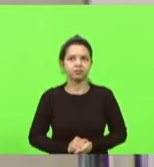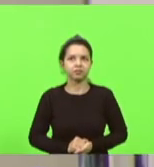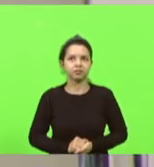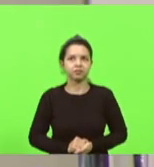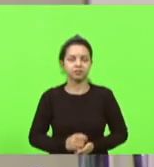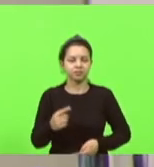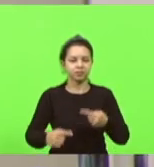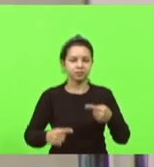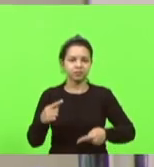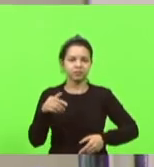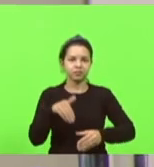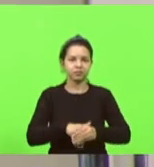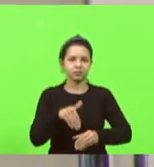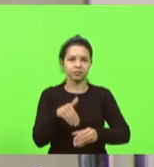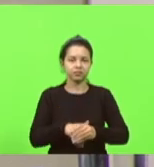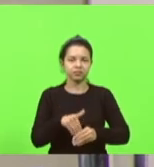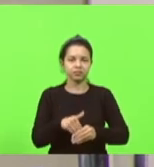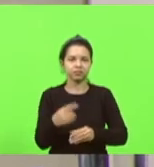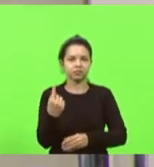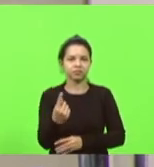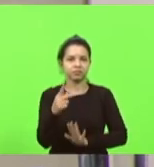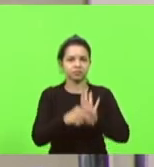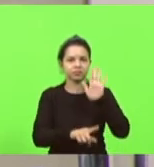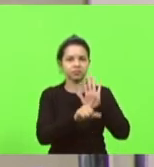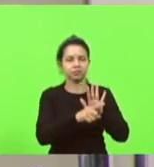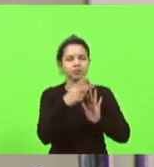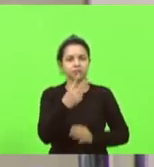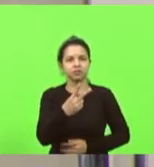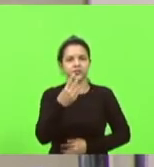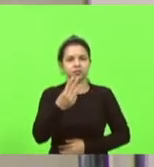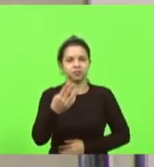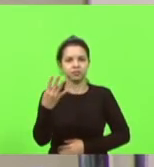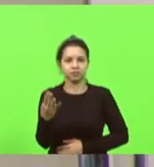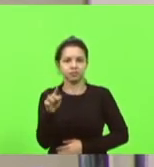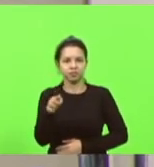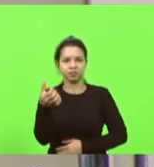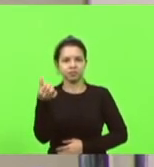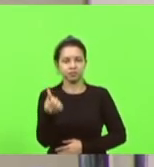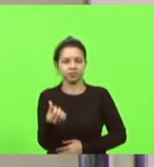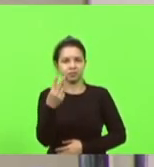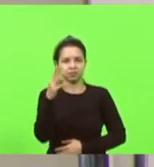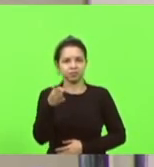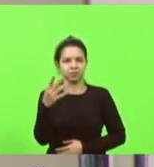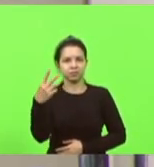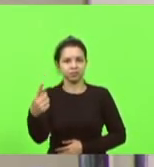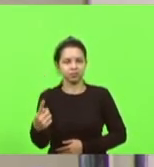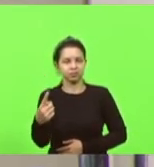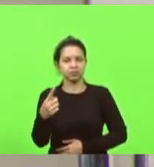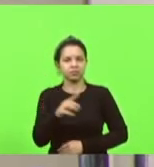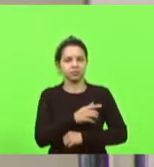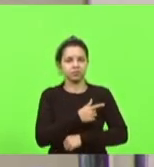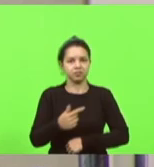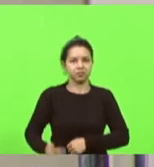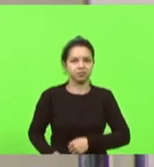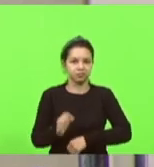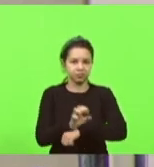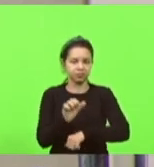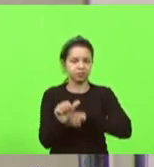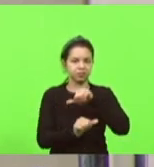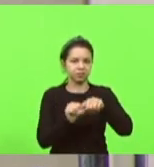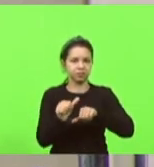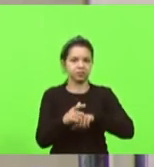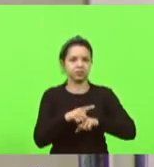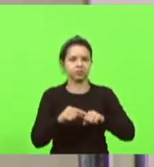Discussão e votação em turno único do projeto de lei 234.6/2021, autor Governo do Estado, altera o artigo 2º e 4º da